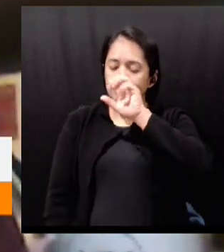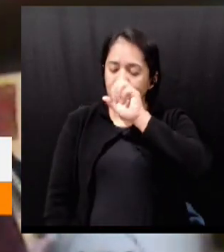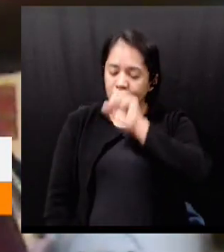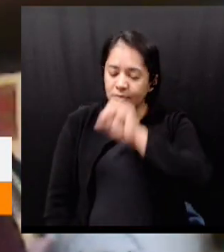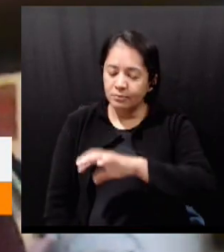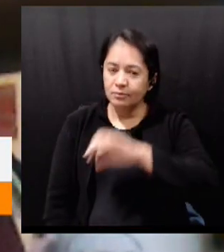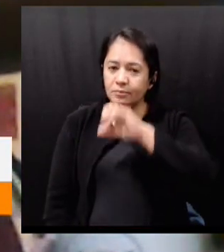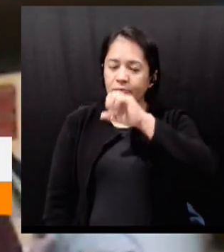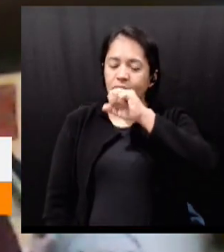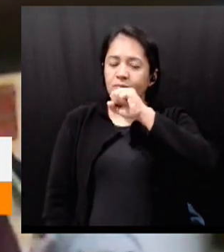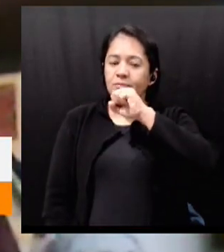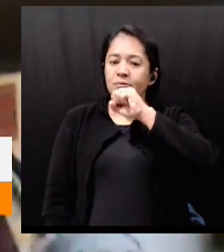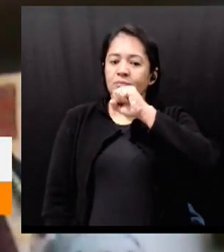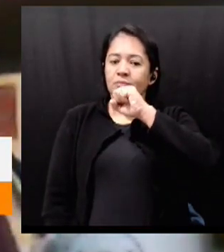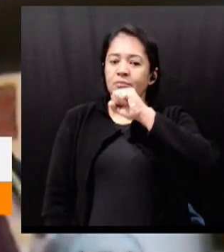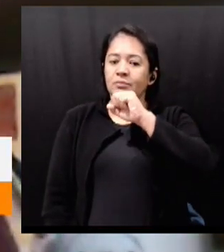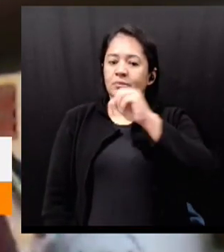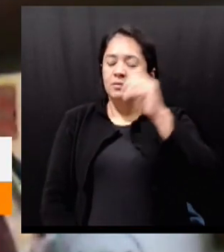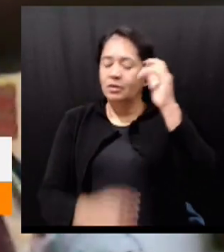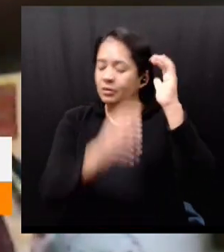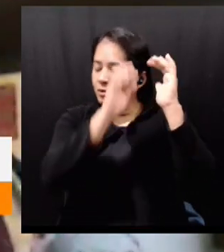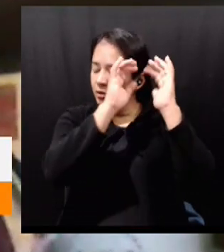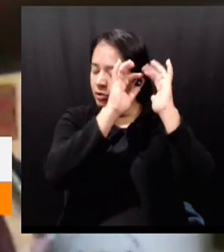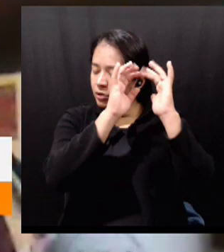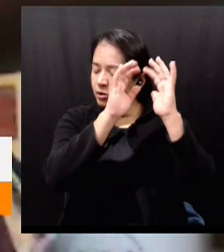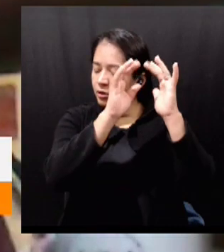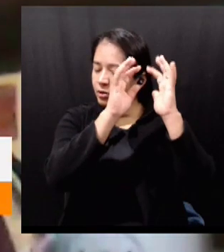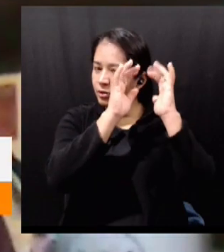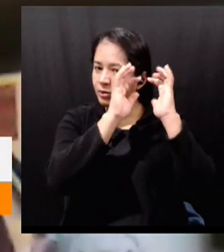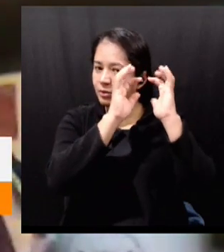seu cérebro. E aí você